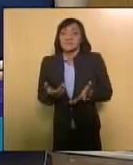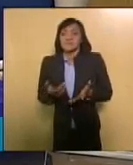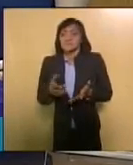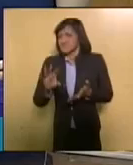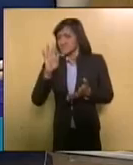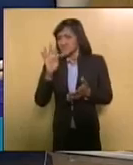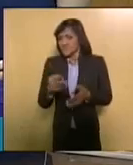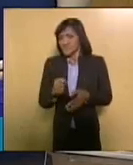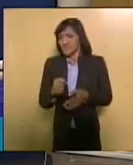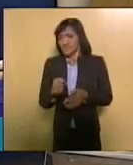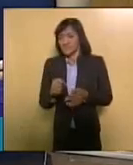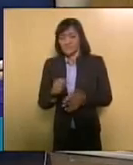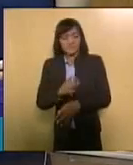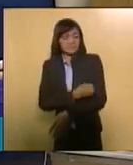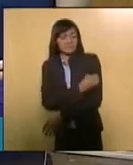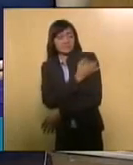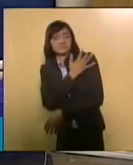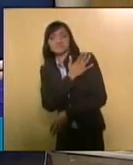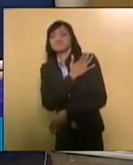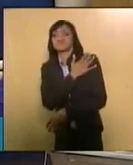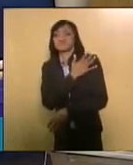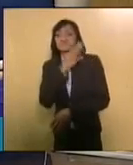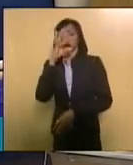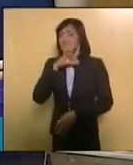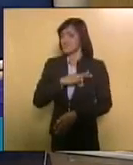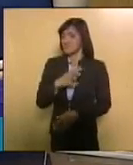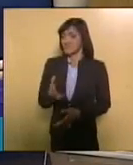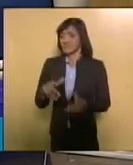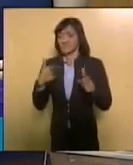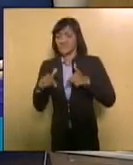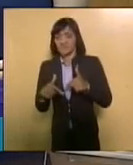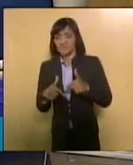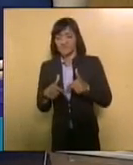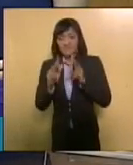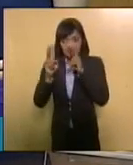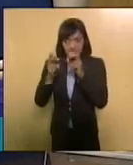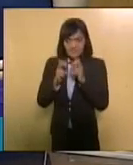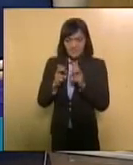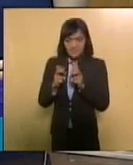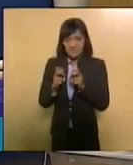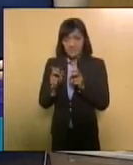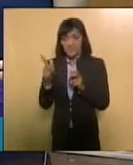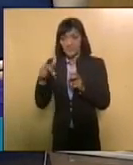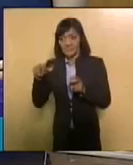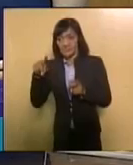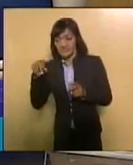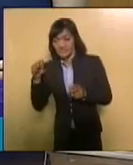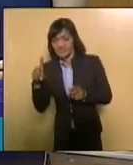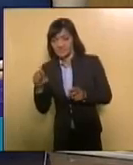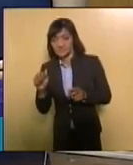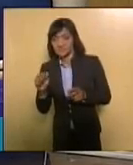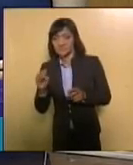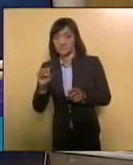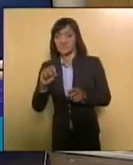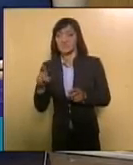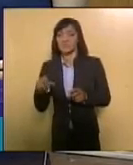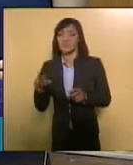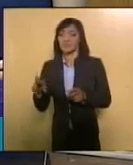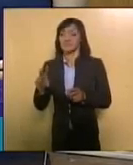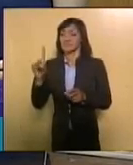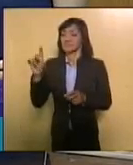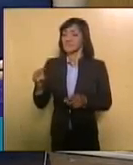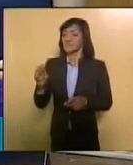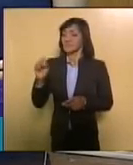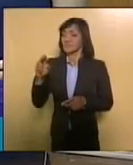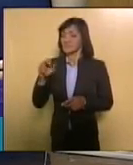escolar índice de renda de emprego você vai ver que Jaraguá do Sul é um outro mundo de Altamira e claro que o Desenvolvimento